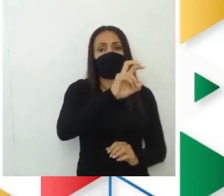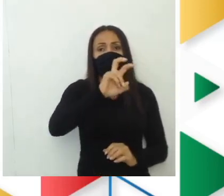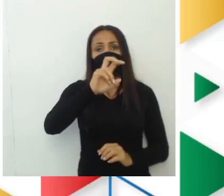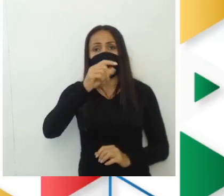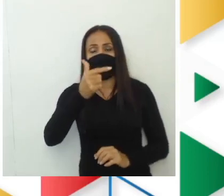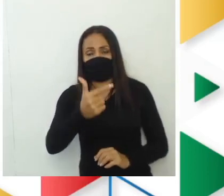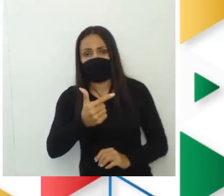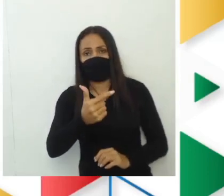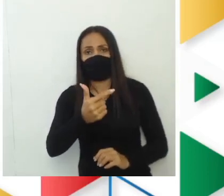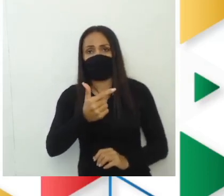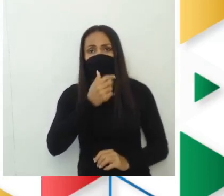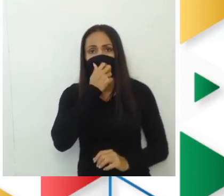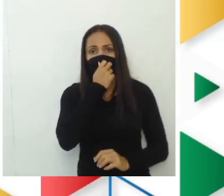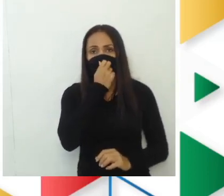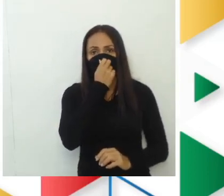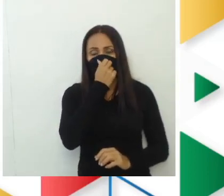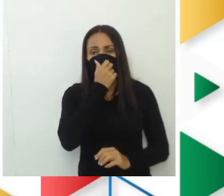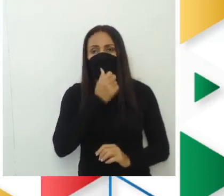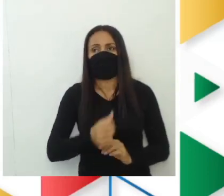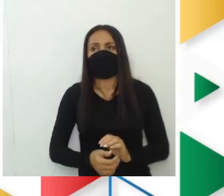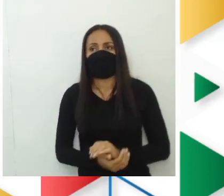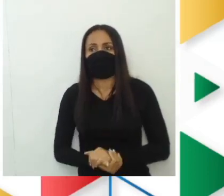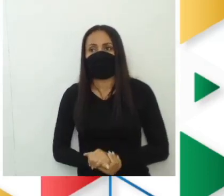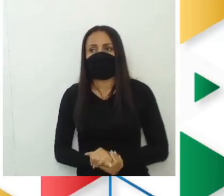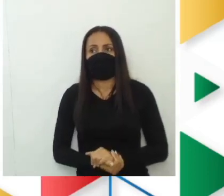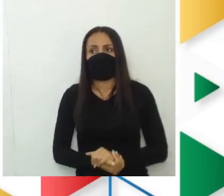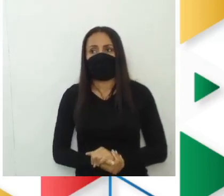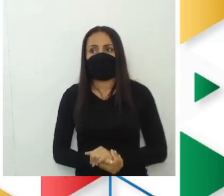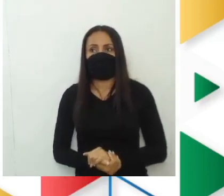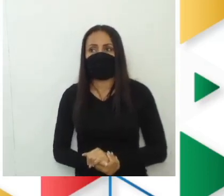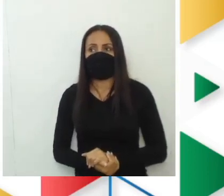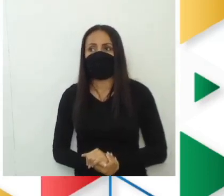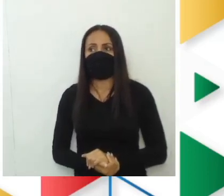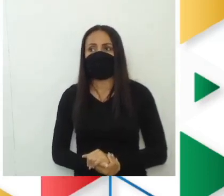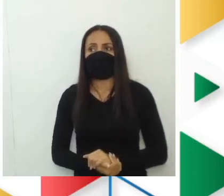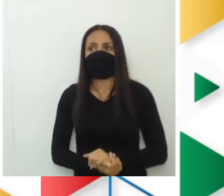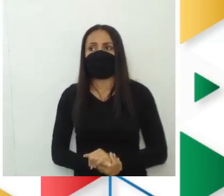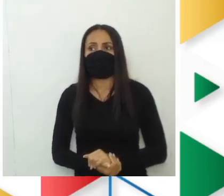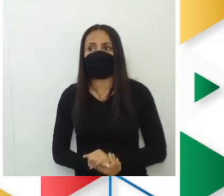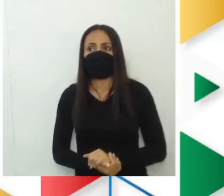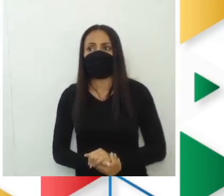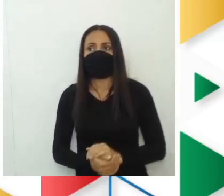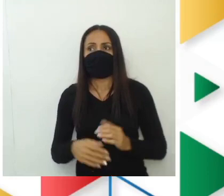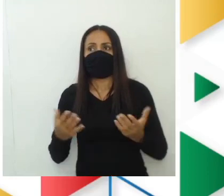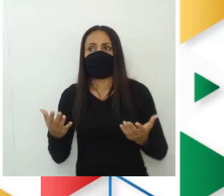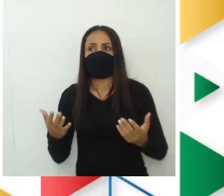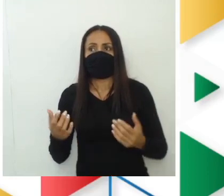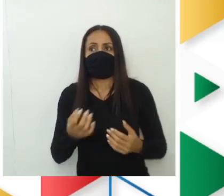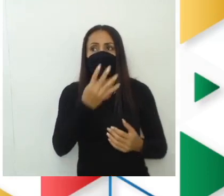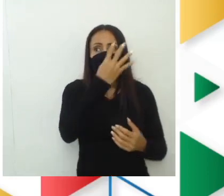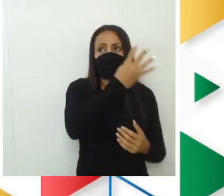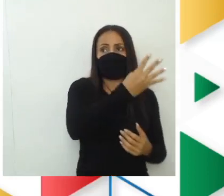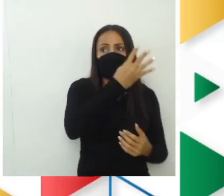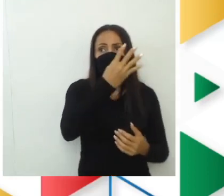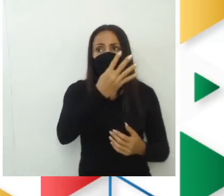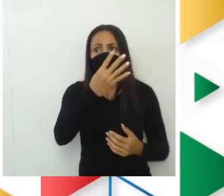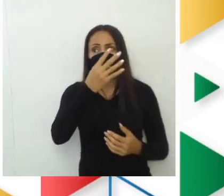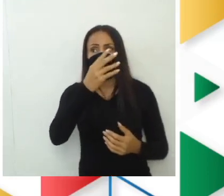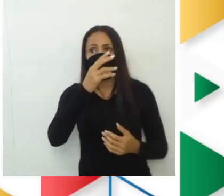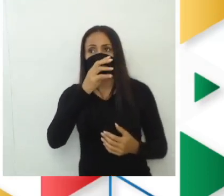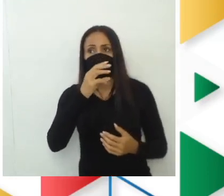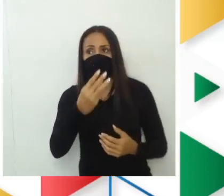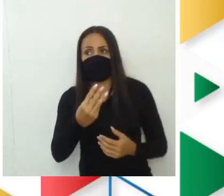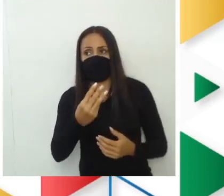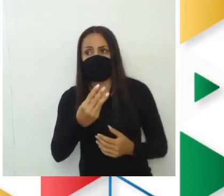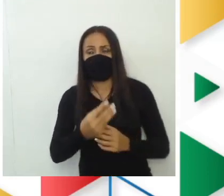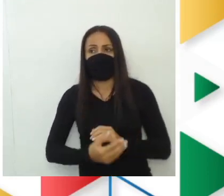unidade, dezena, centena, e aí eu vou puxar aqui para o meu lado esquerdo 443 também, mais outra classe, né? E